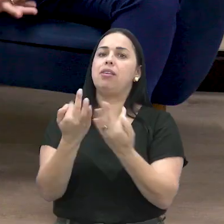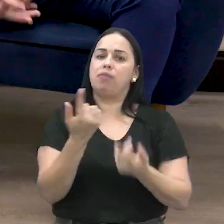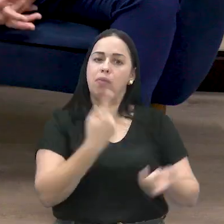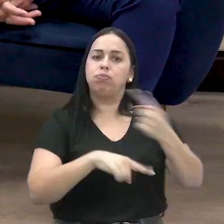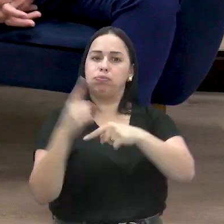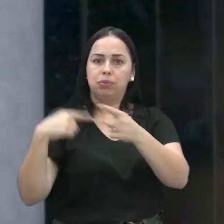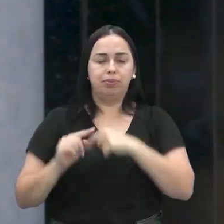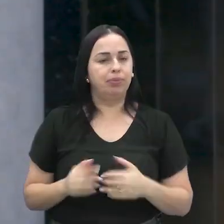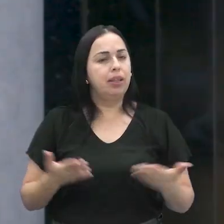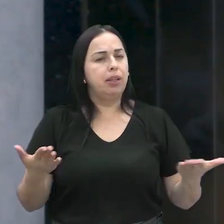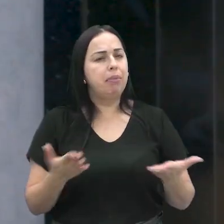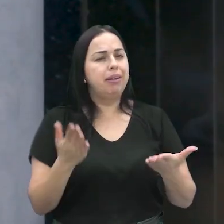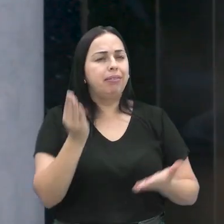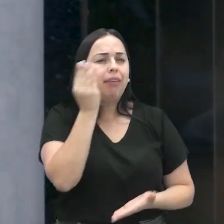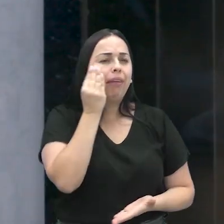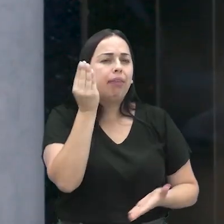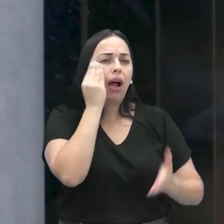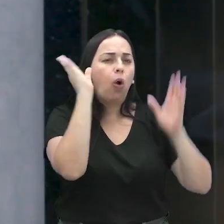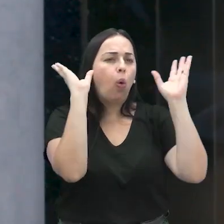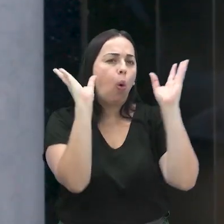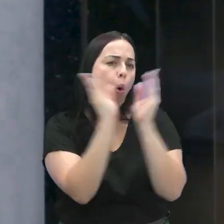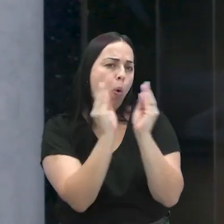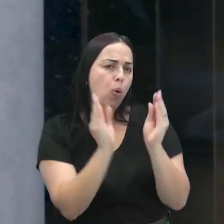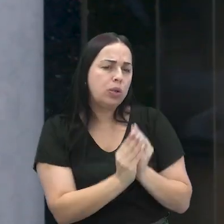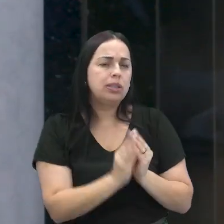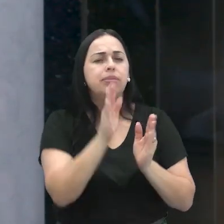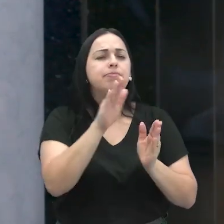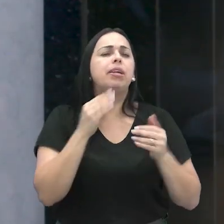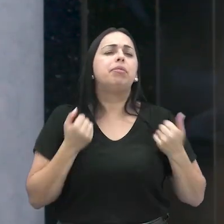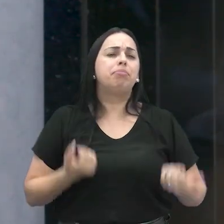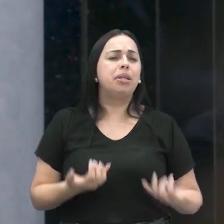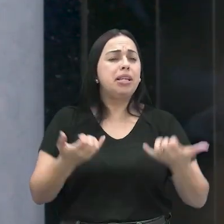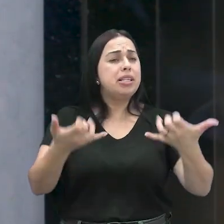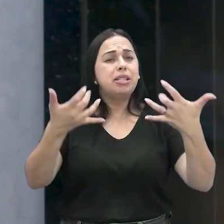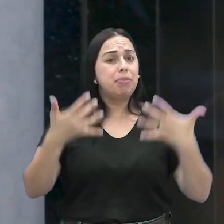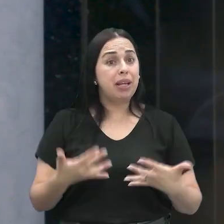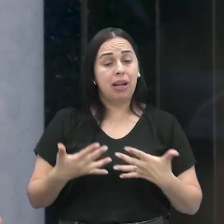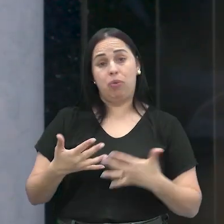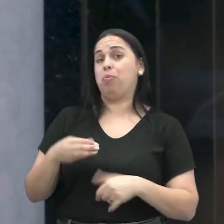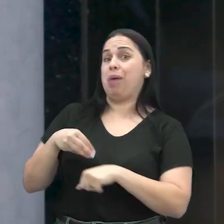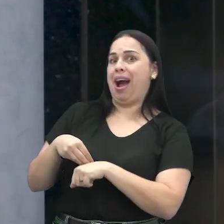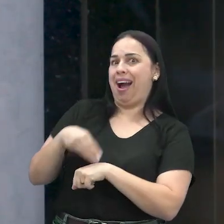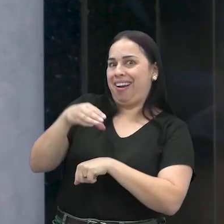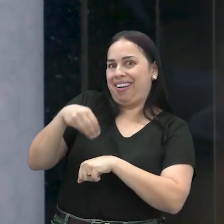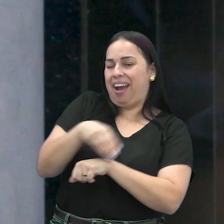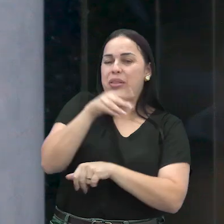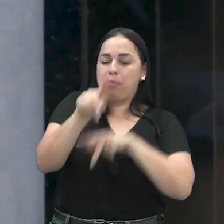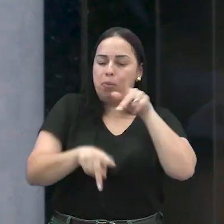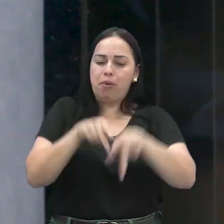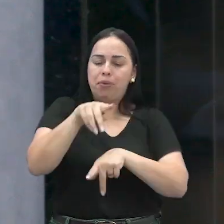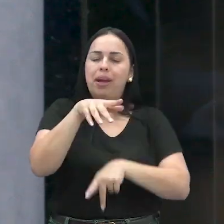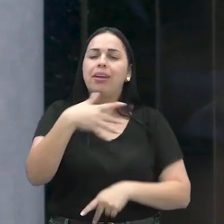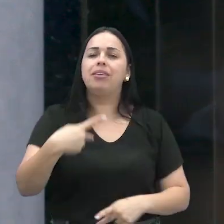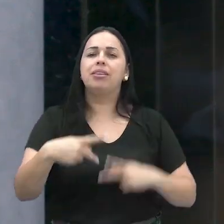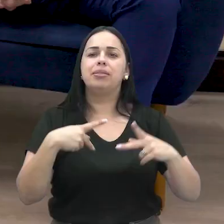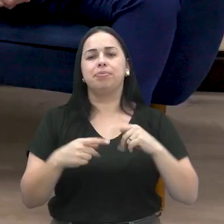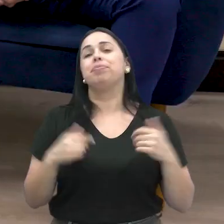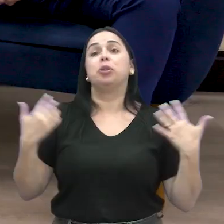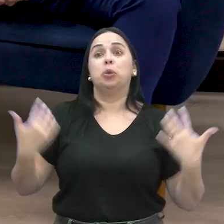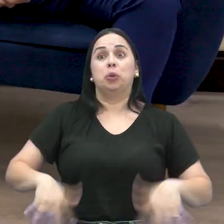comunidade. Vereador, para a gente concluir e fechar essa conversa, eu queria que o senhor deixasse um recado para a